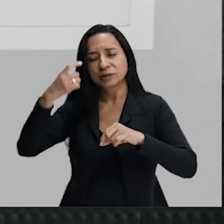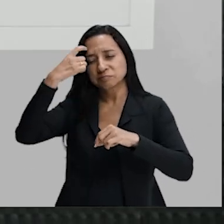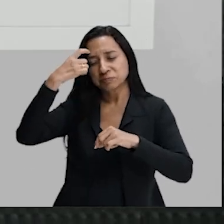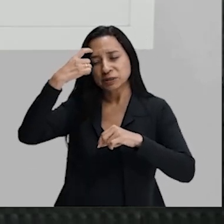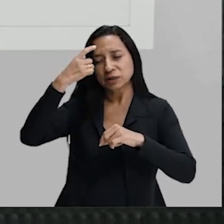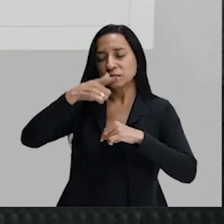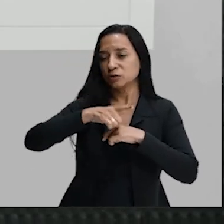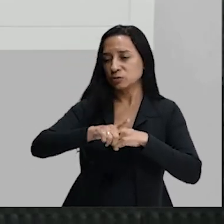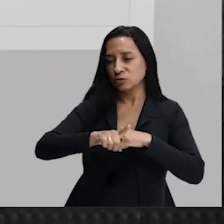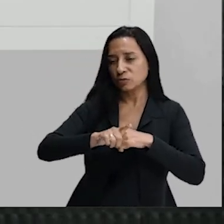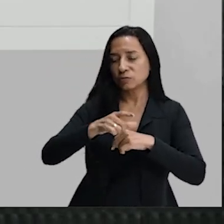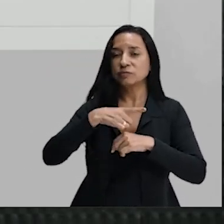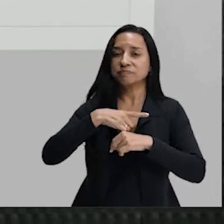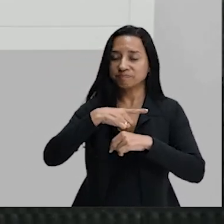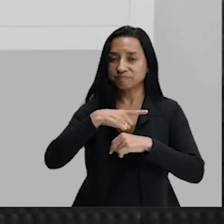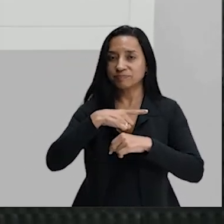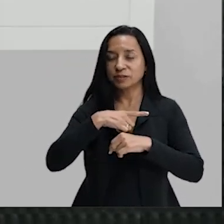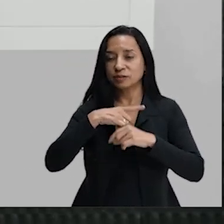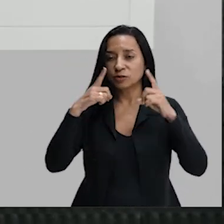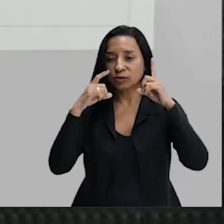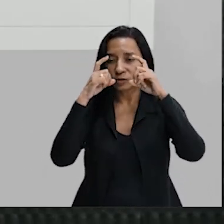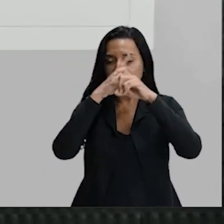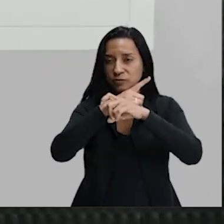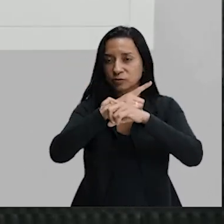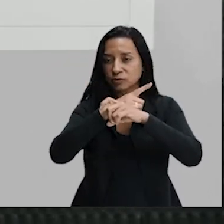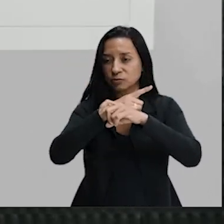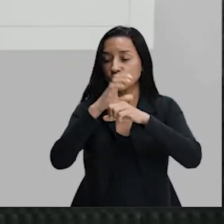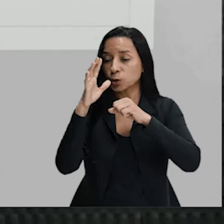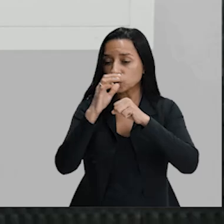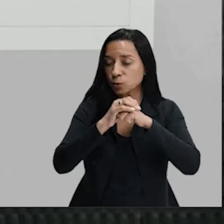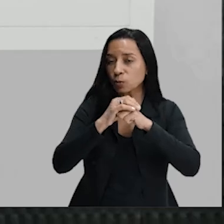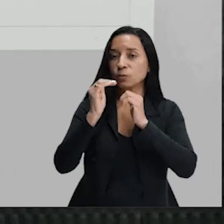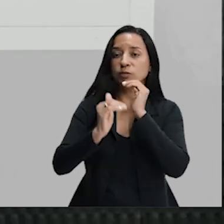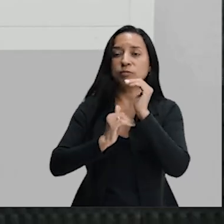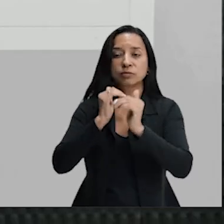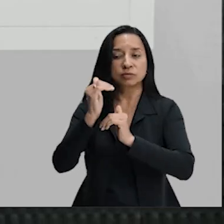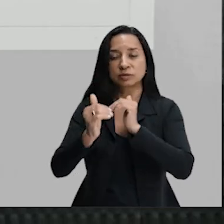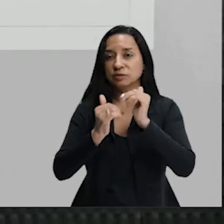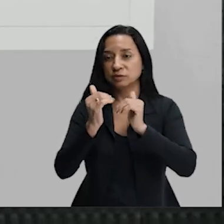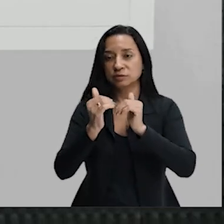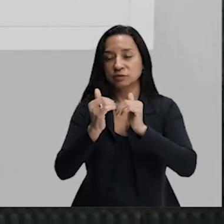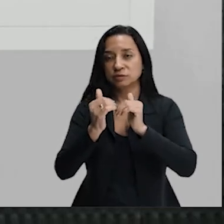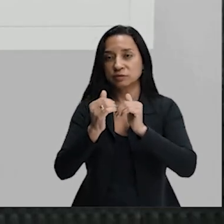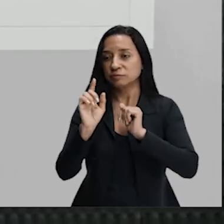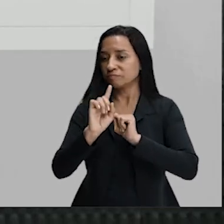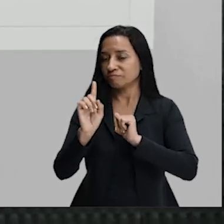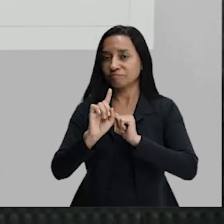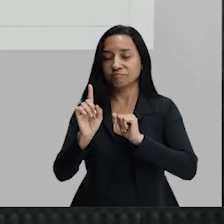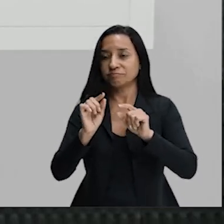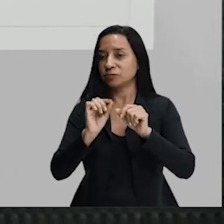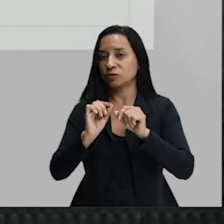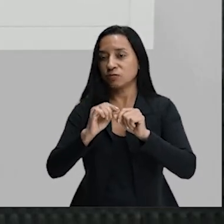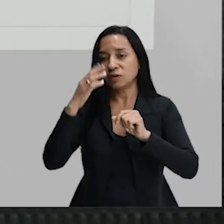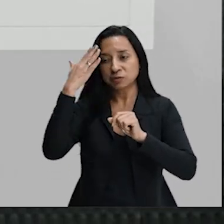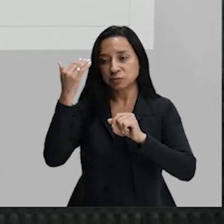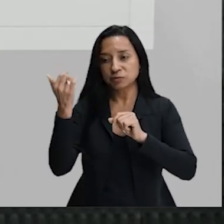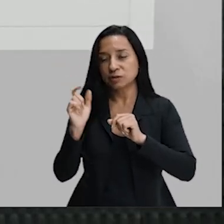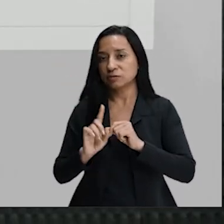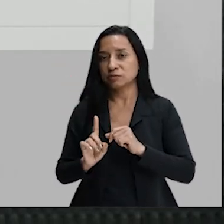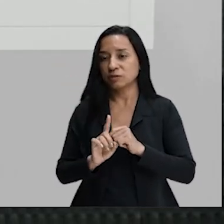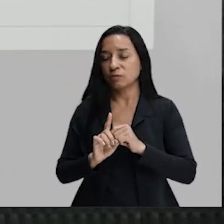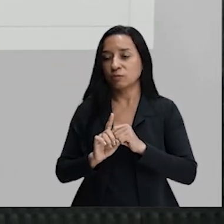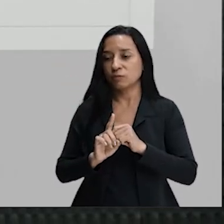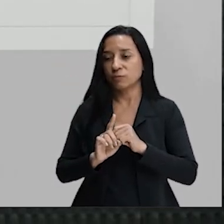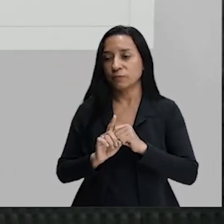tiveram é mais difícil. Elas até omitem este processo. Geralmente não faz muito sucesso isso aí, não. As pessoas querem